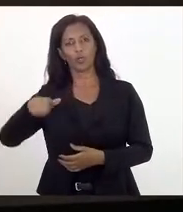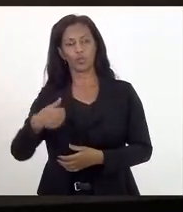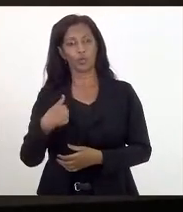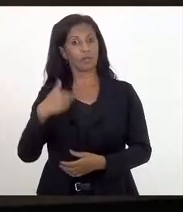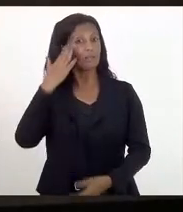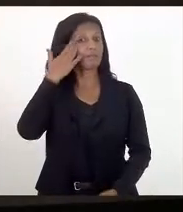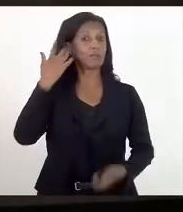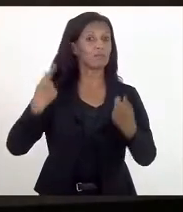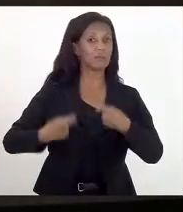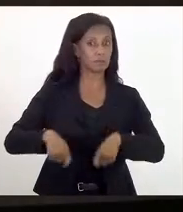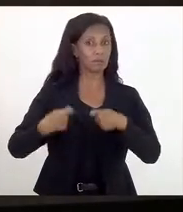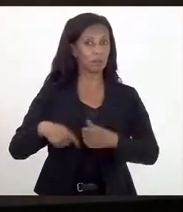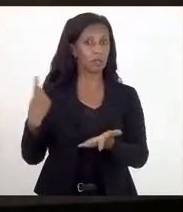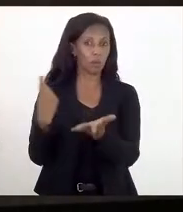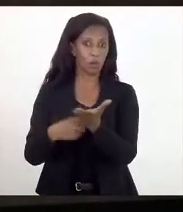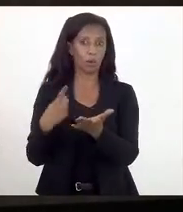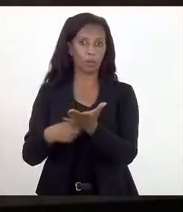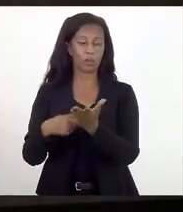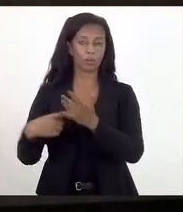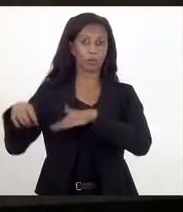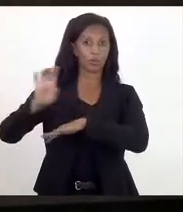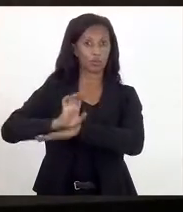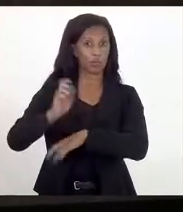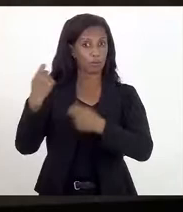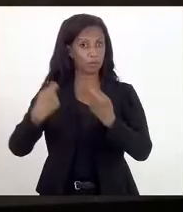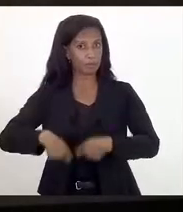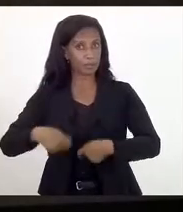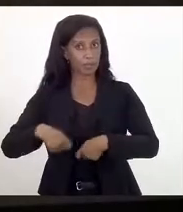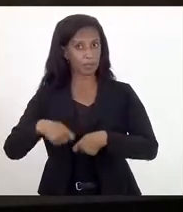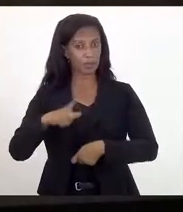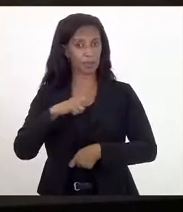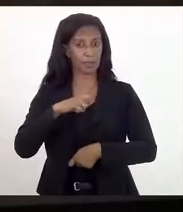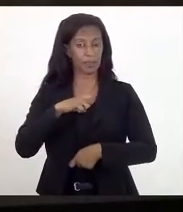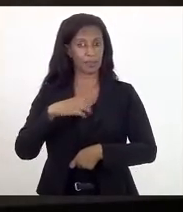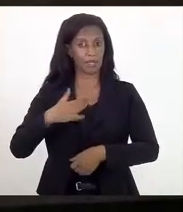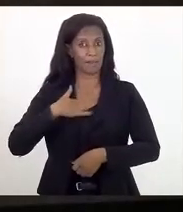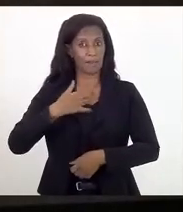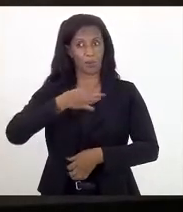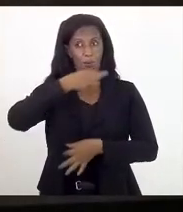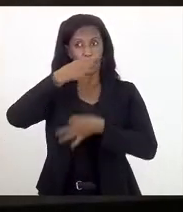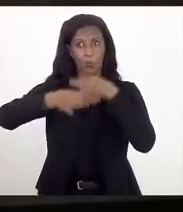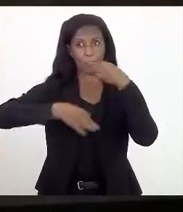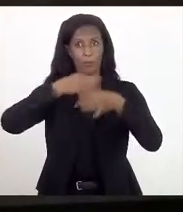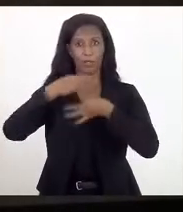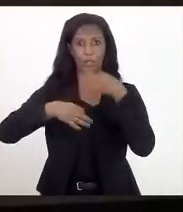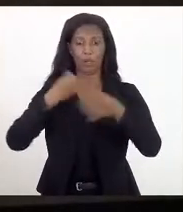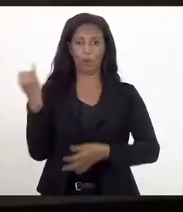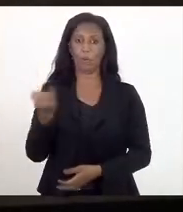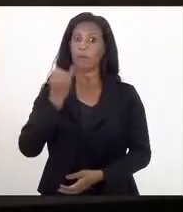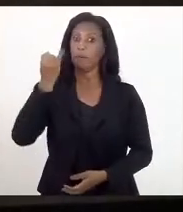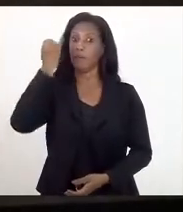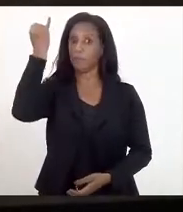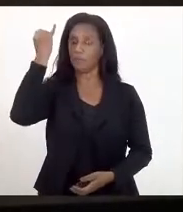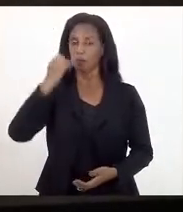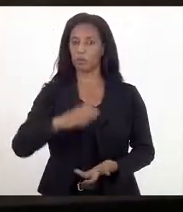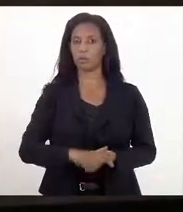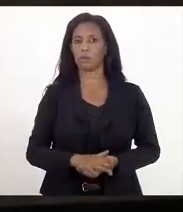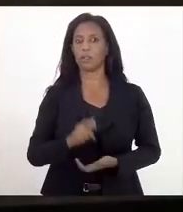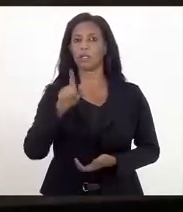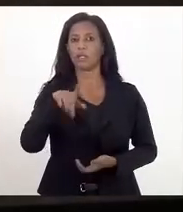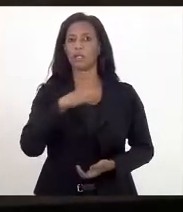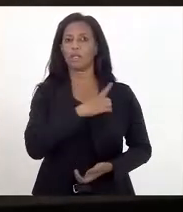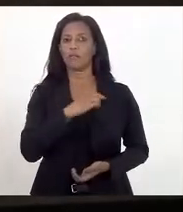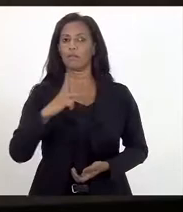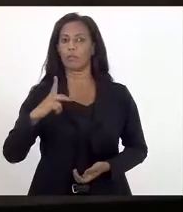a necessidade e o compromisso que o Estado tem que ter com esta que é, na minha opinião, uma importante missão que é a